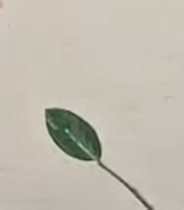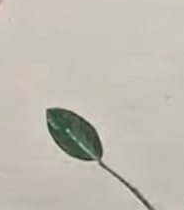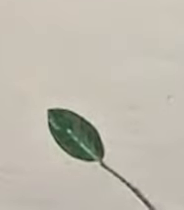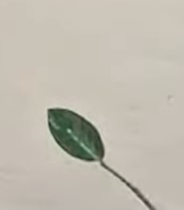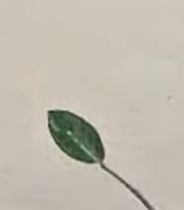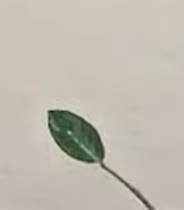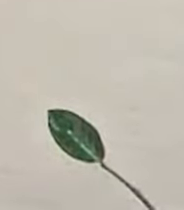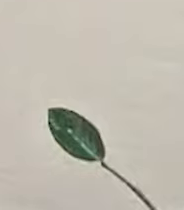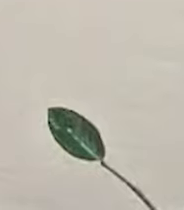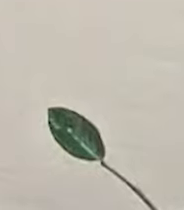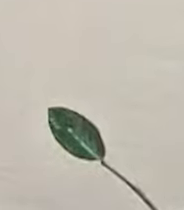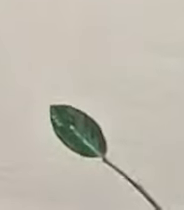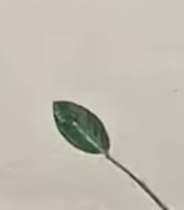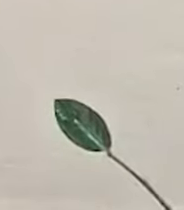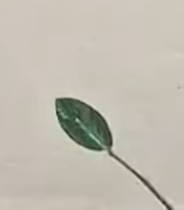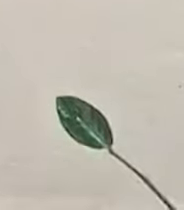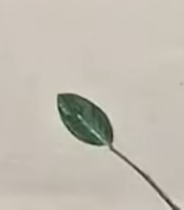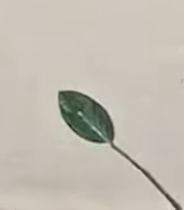nós agradecemos a Deus